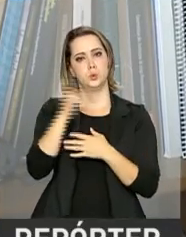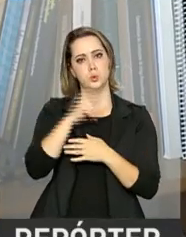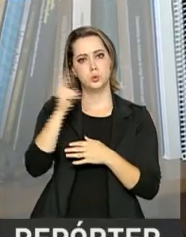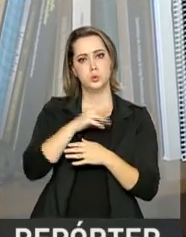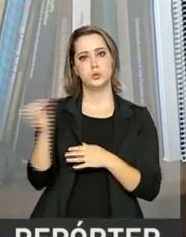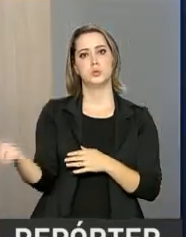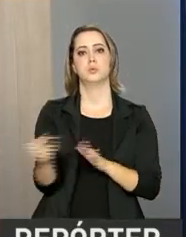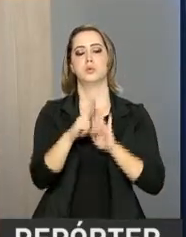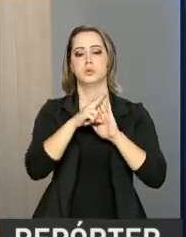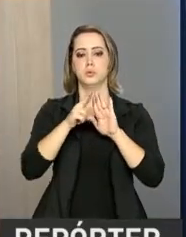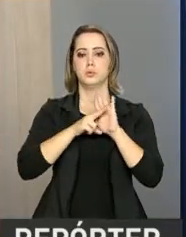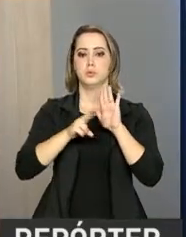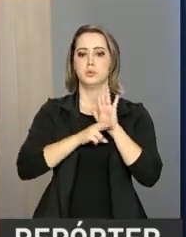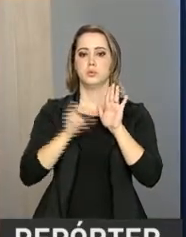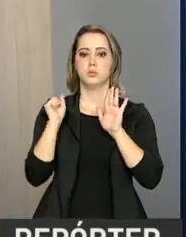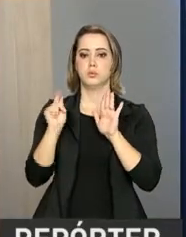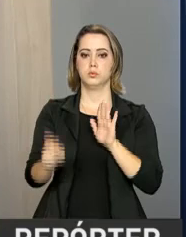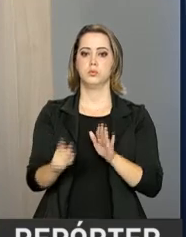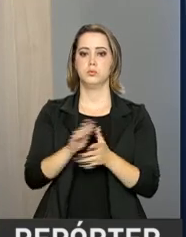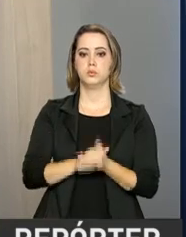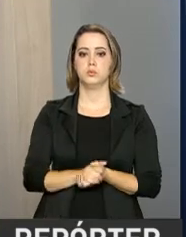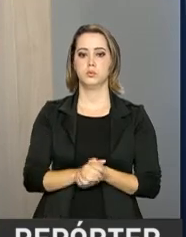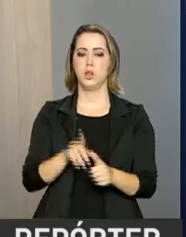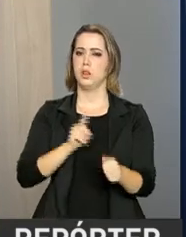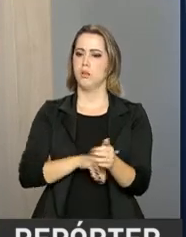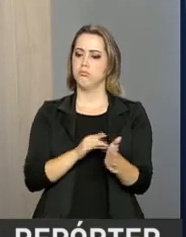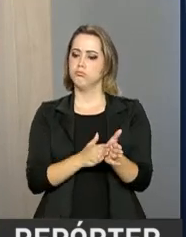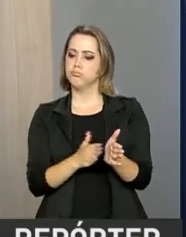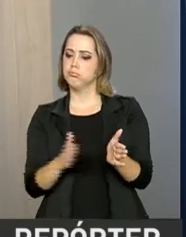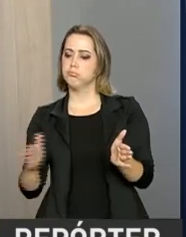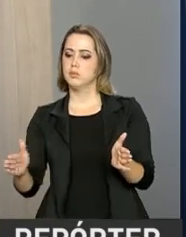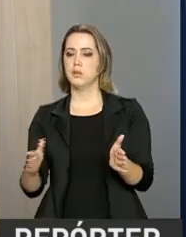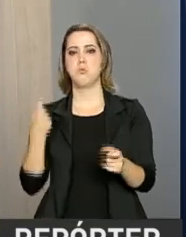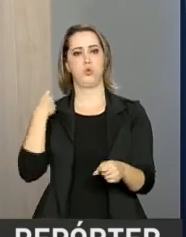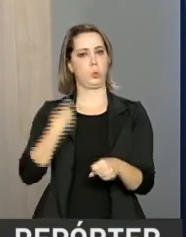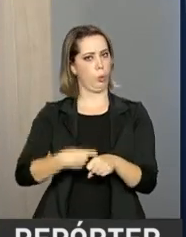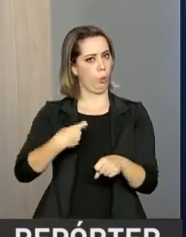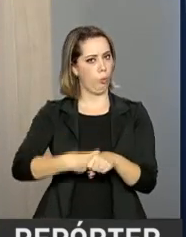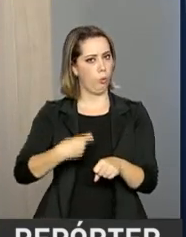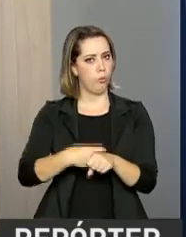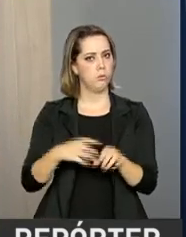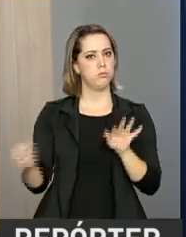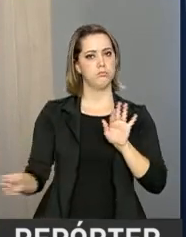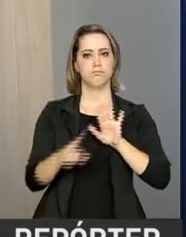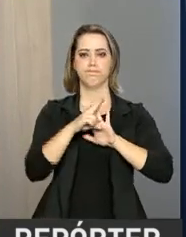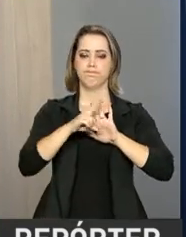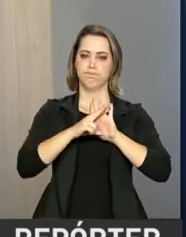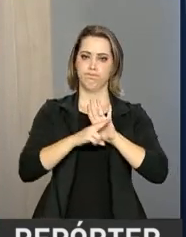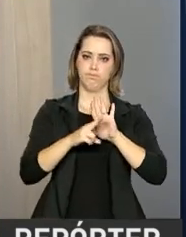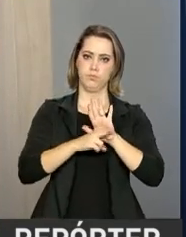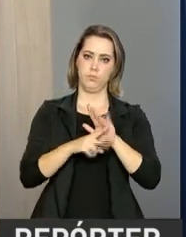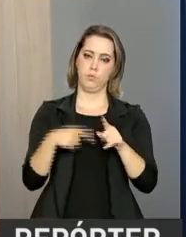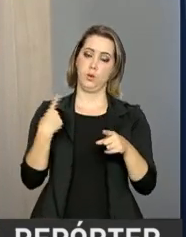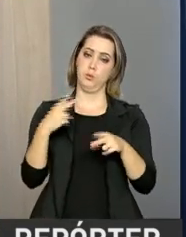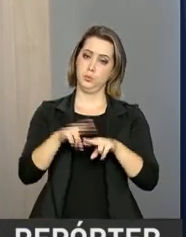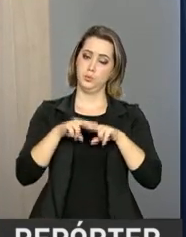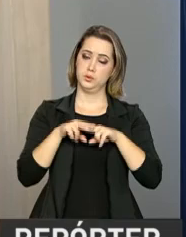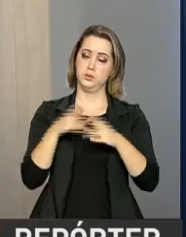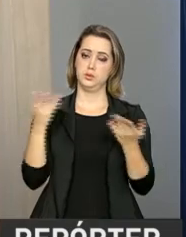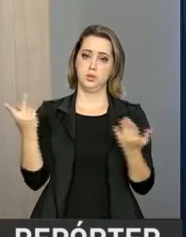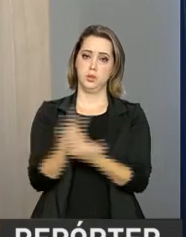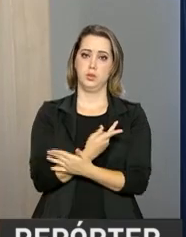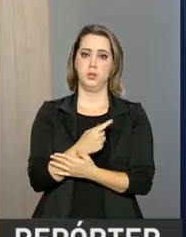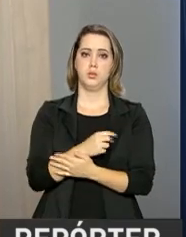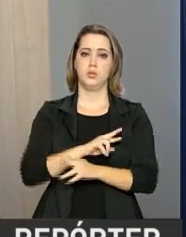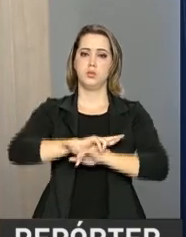na Previdência. Quanto mais demorar, mais dura vai ser a reforma, né? Porque isso está acontecendo em quase